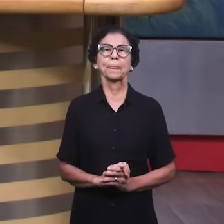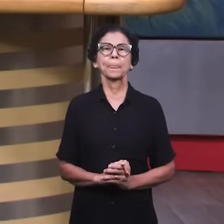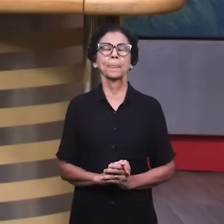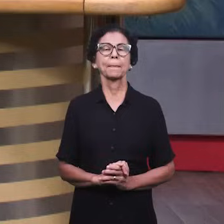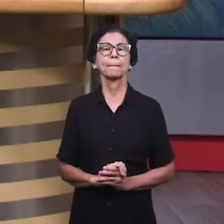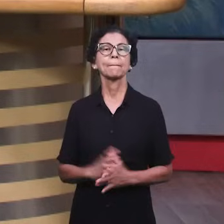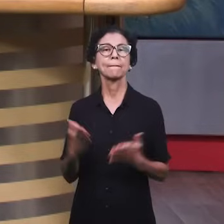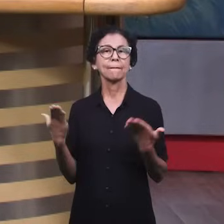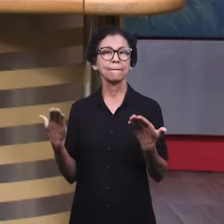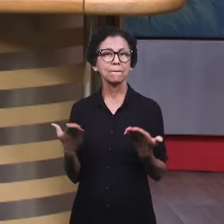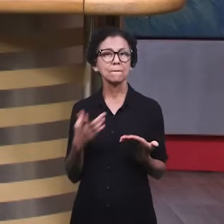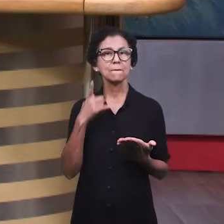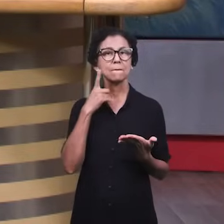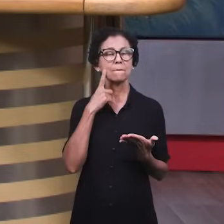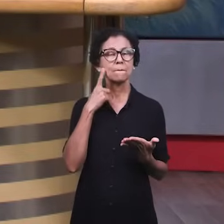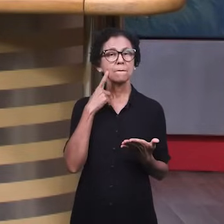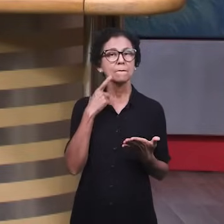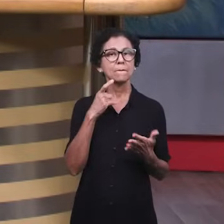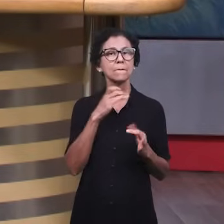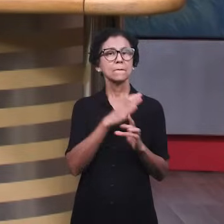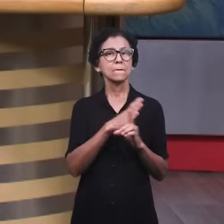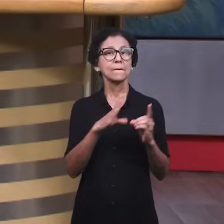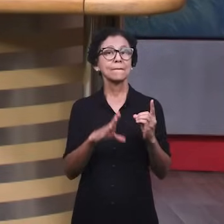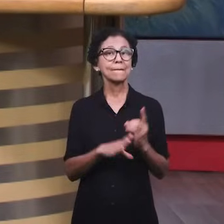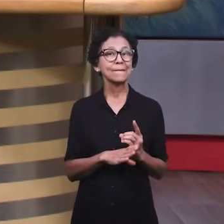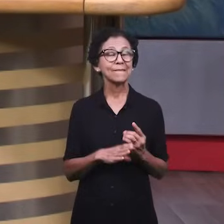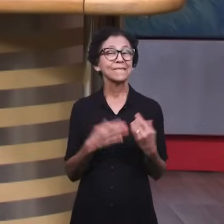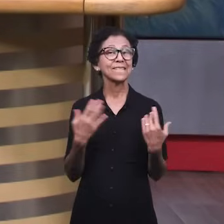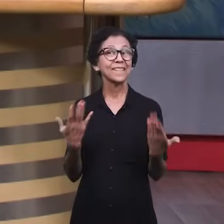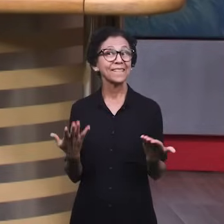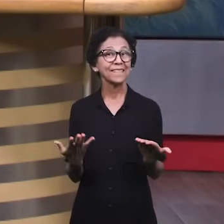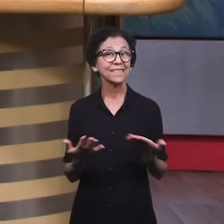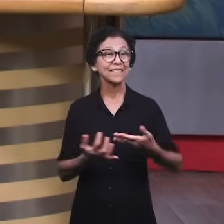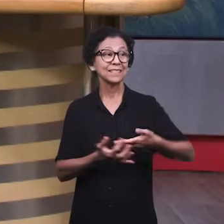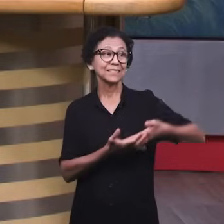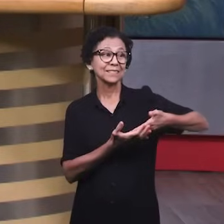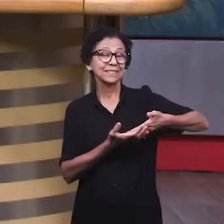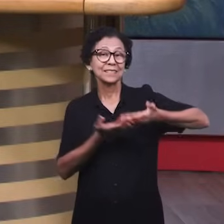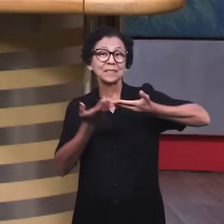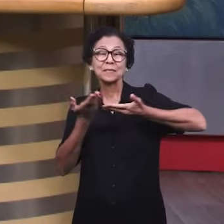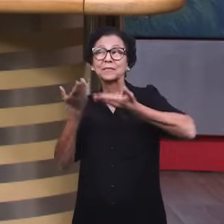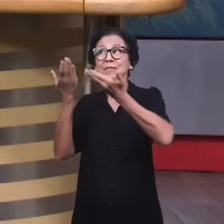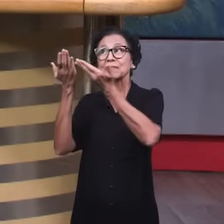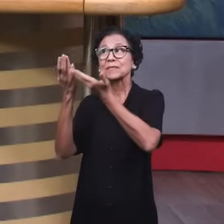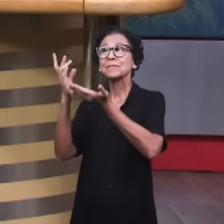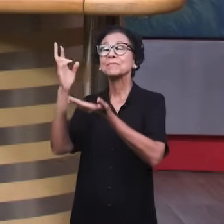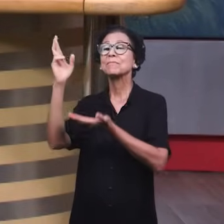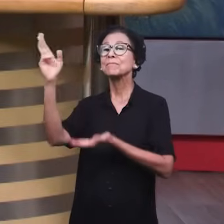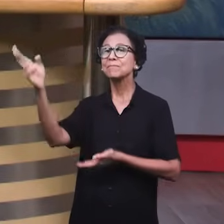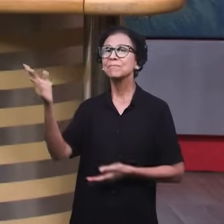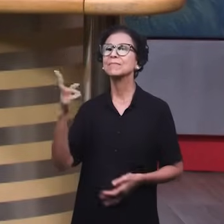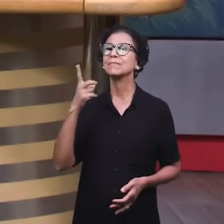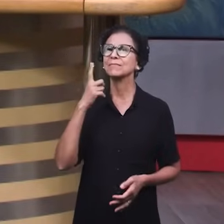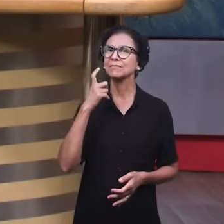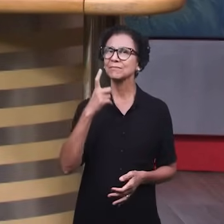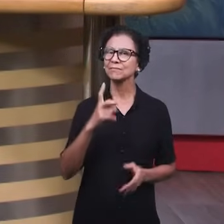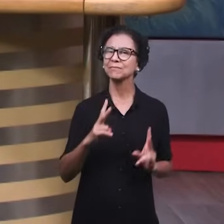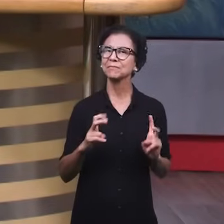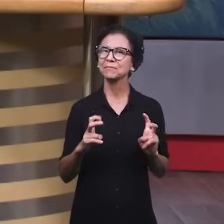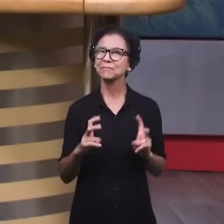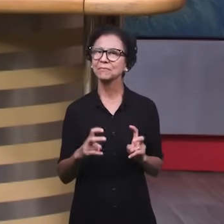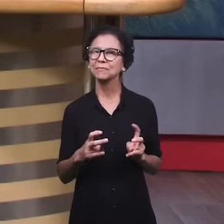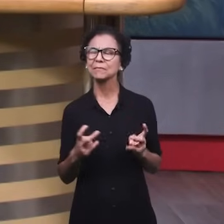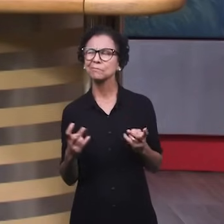de hoje é o culto de apresentação de crianças e é muito interessante a gente abordar esse assunto